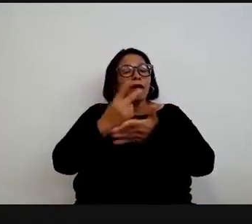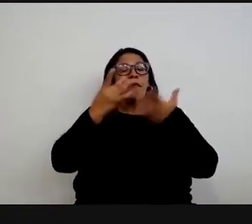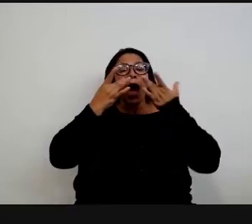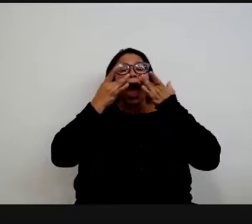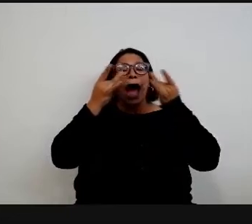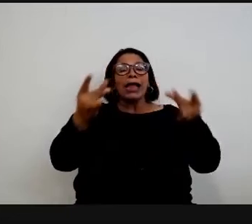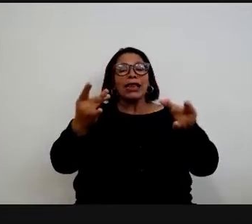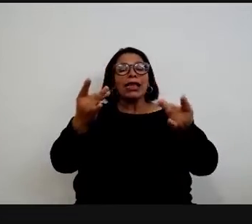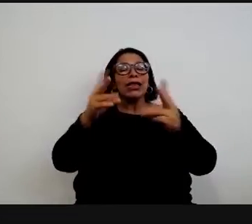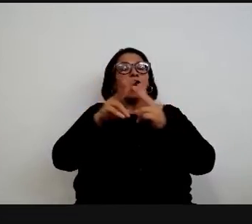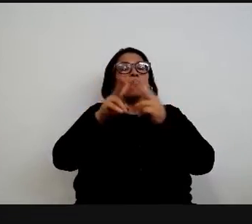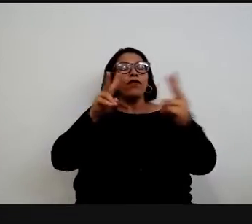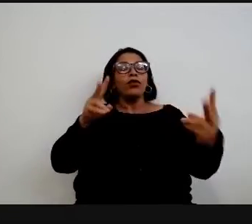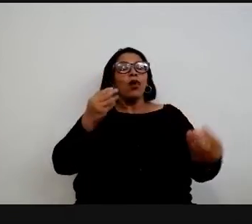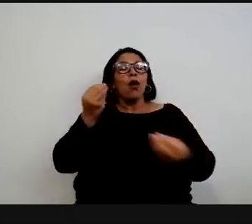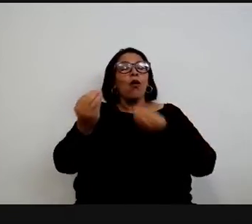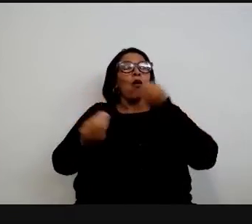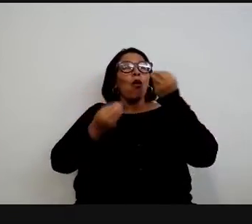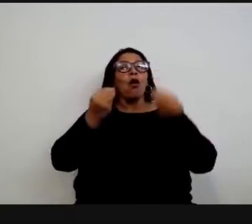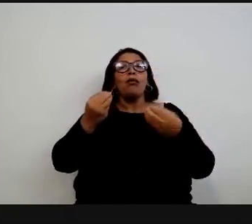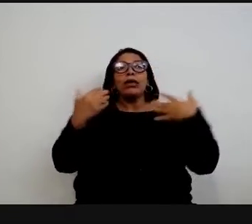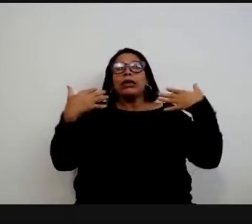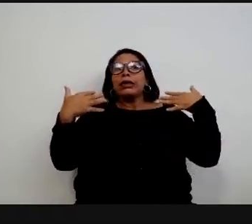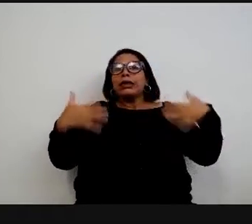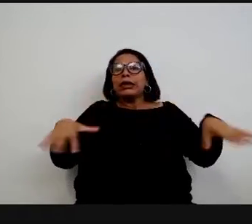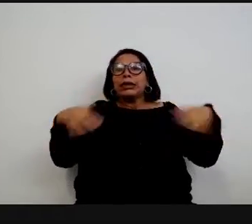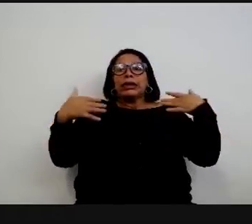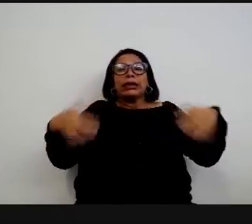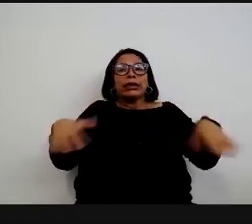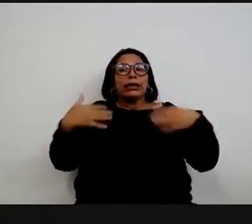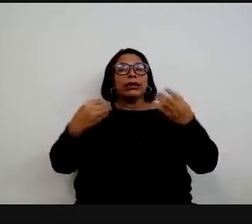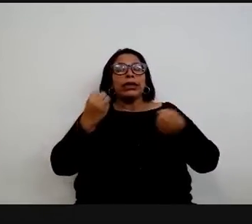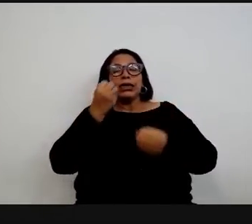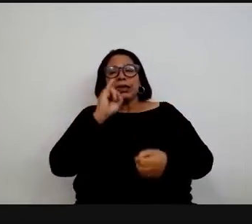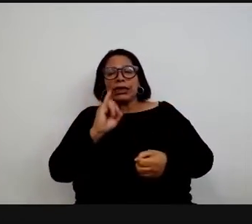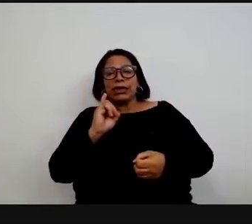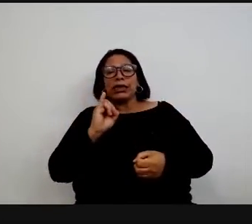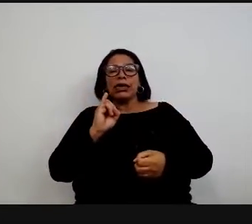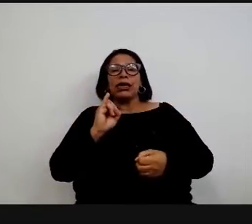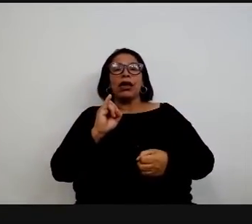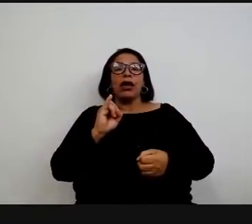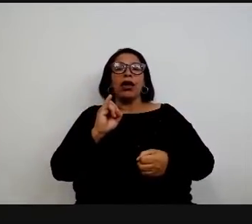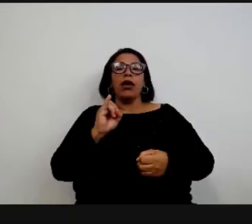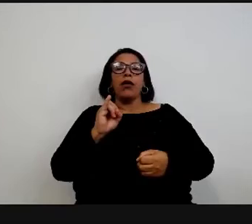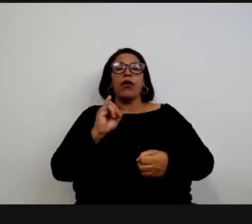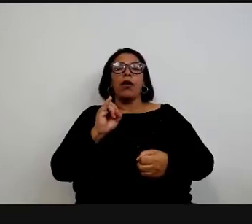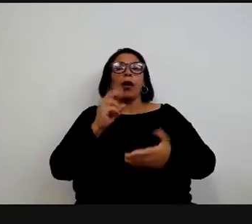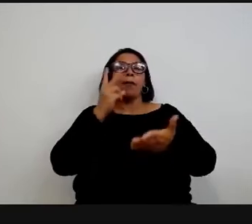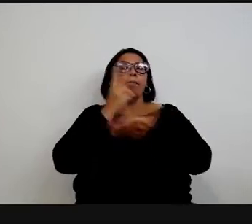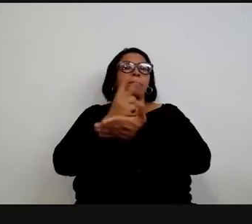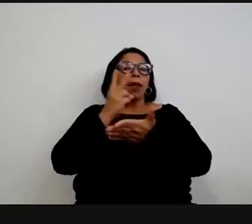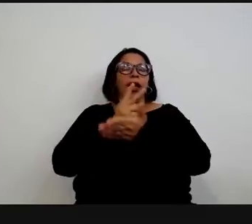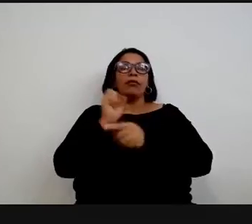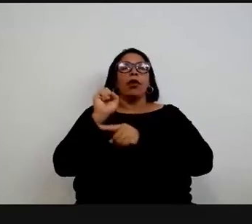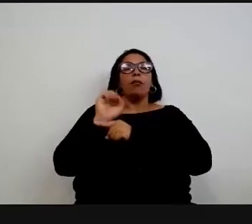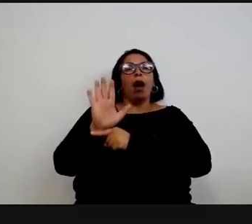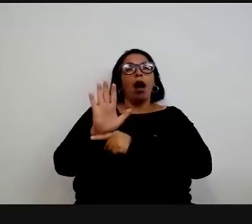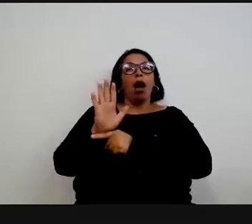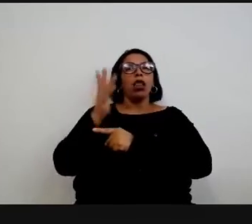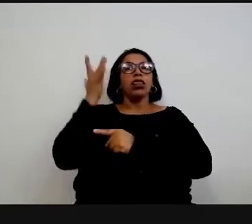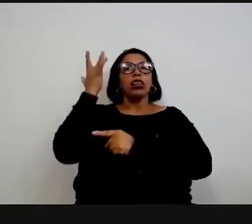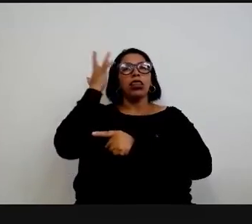dos alunos, né? Então, eu digo, gente, se eu ficar naqueles meus